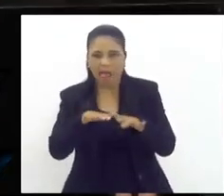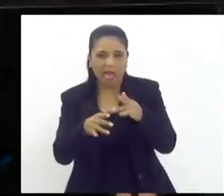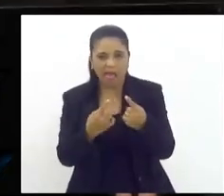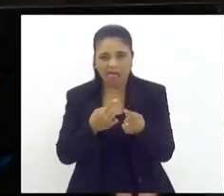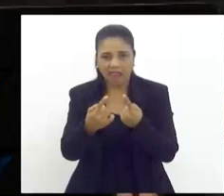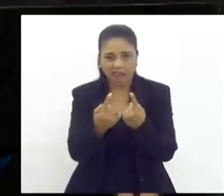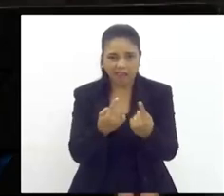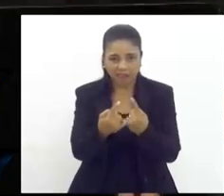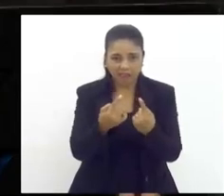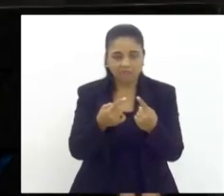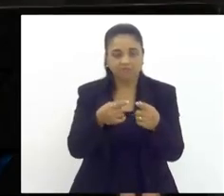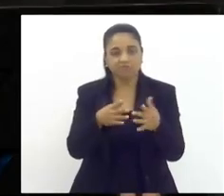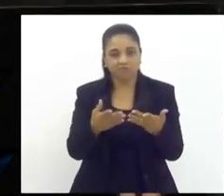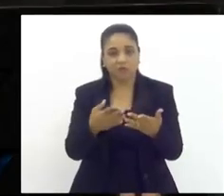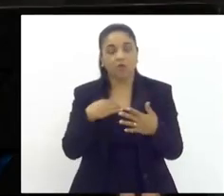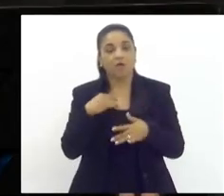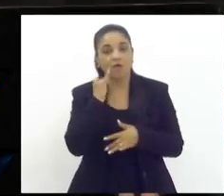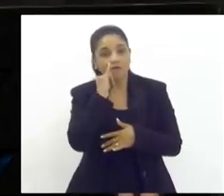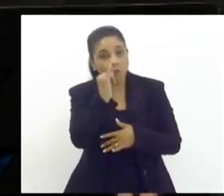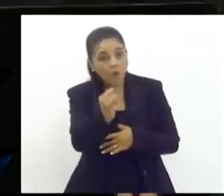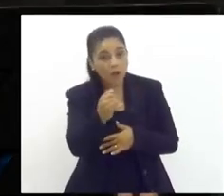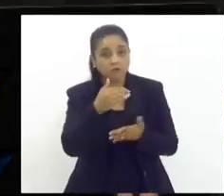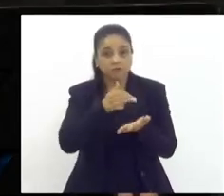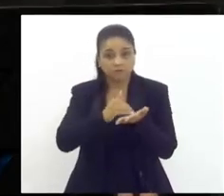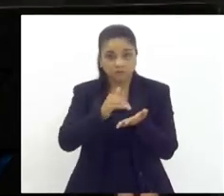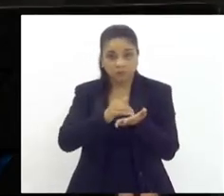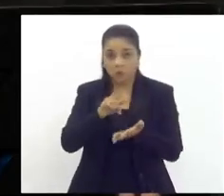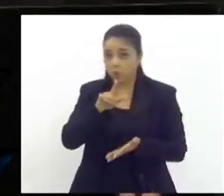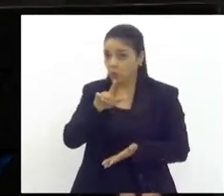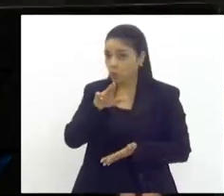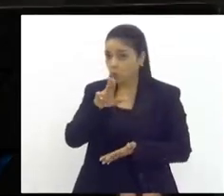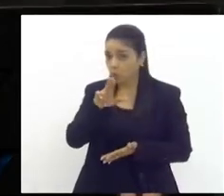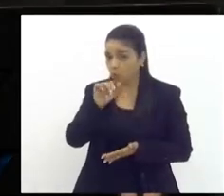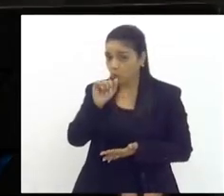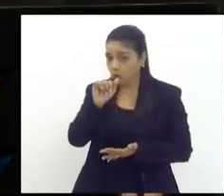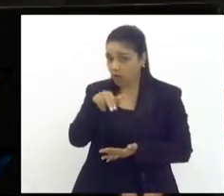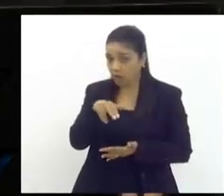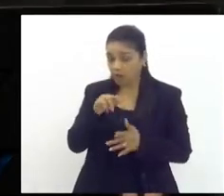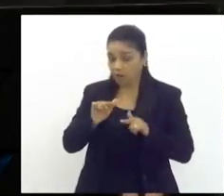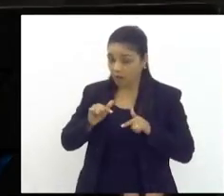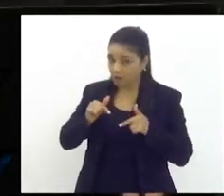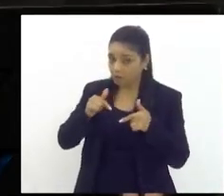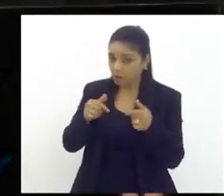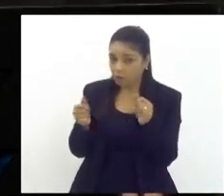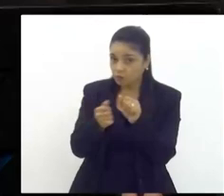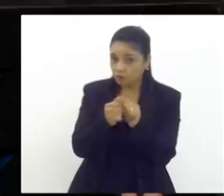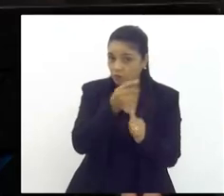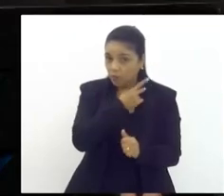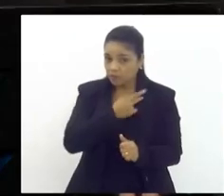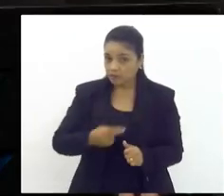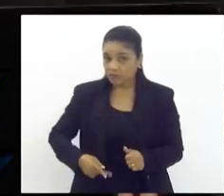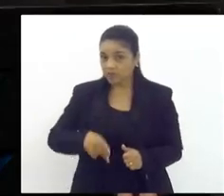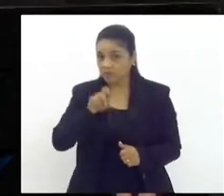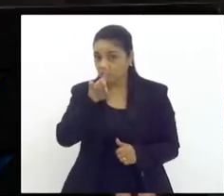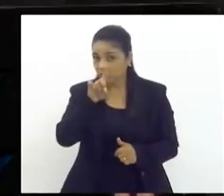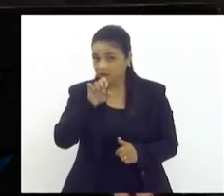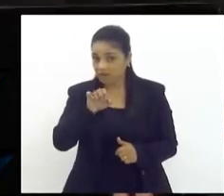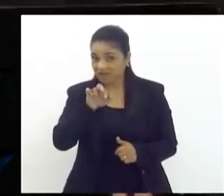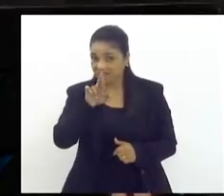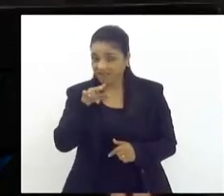RJ então fica aqui o meu recado ao secretário o Luan para que ele atue junto com o presidente do der e